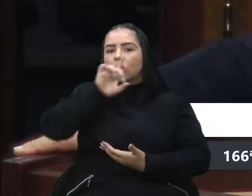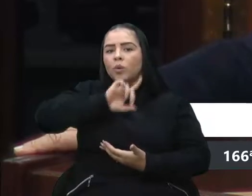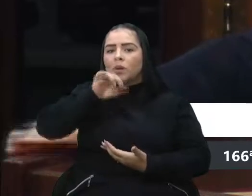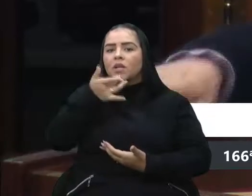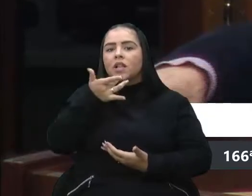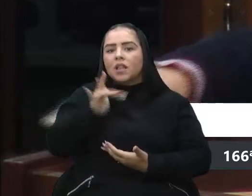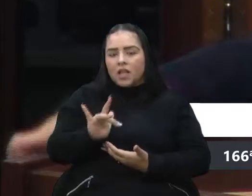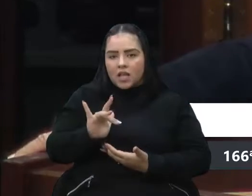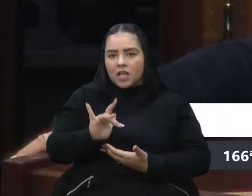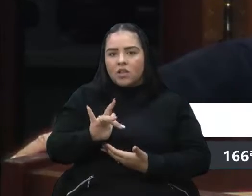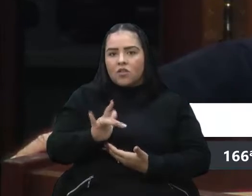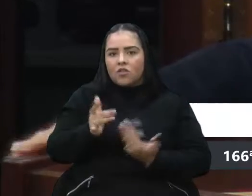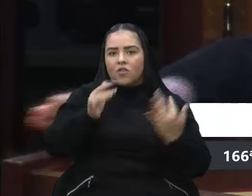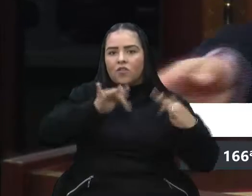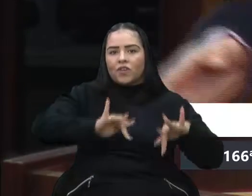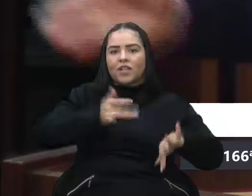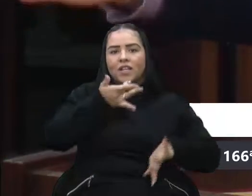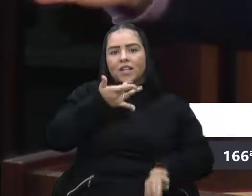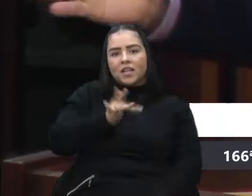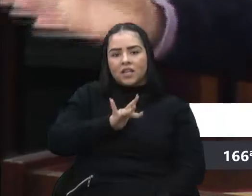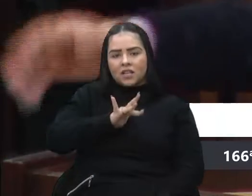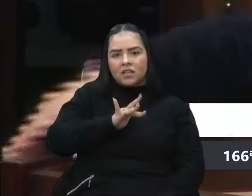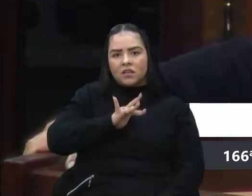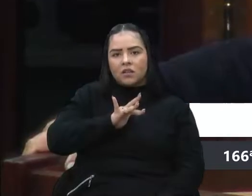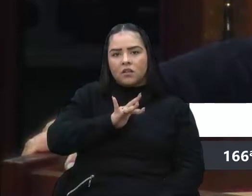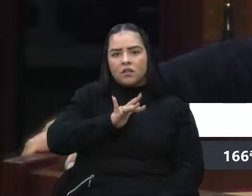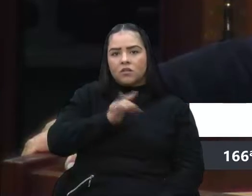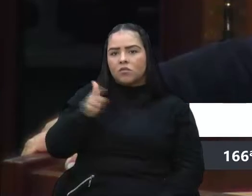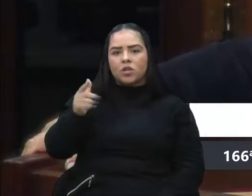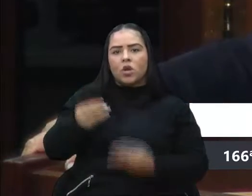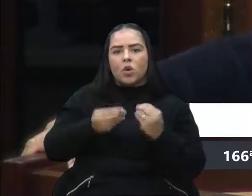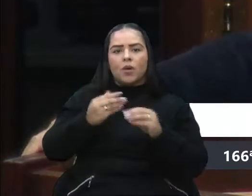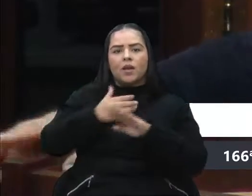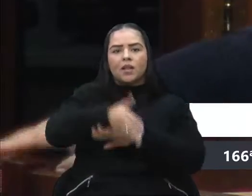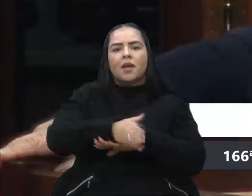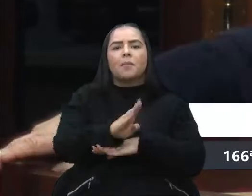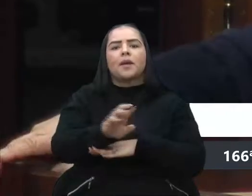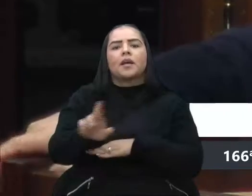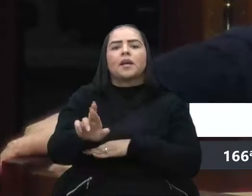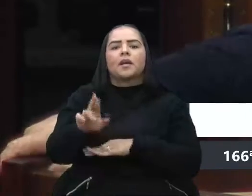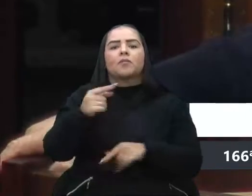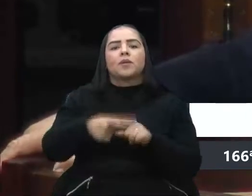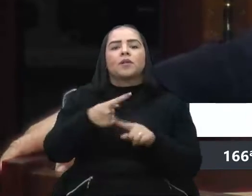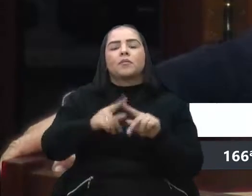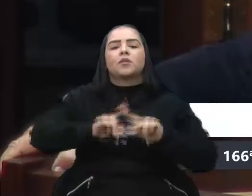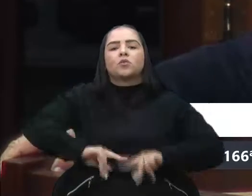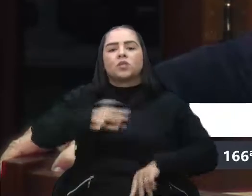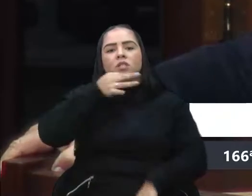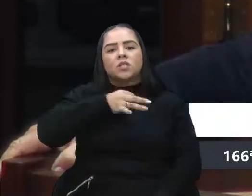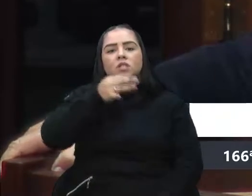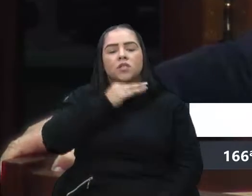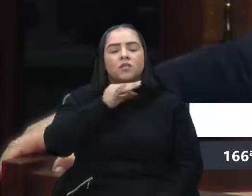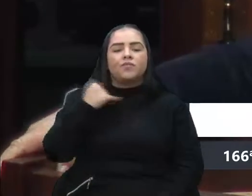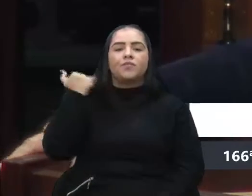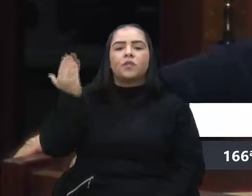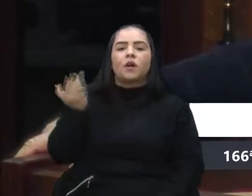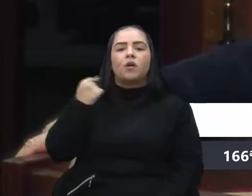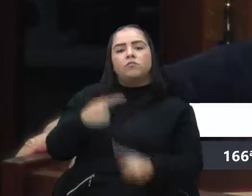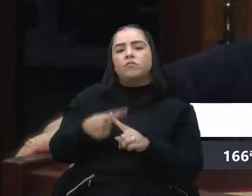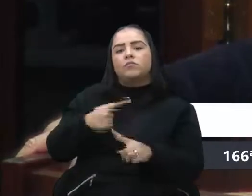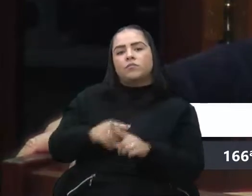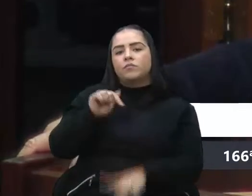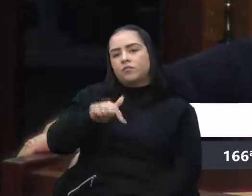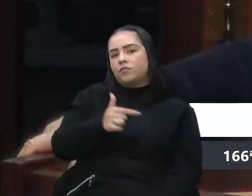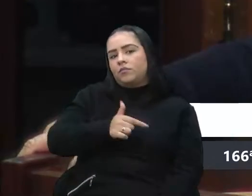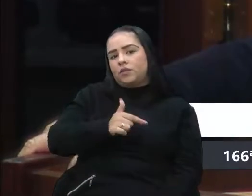tarde, no fim da tarde, quase não dá para acessar a BR. Por quê? Porque os nossos caxienses estão indo fora daqui, porque aqui não